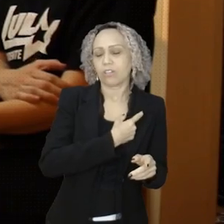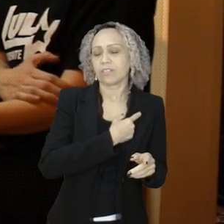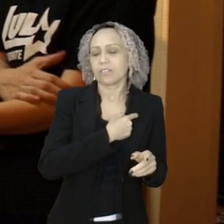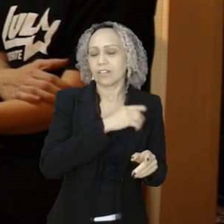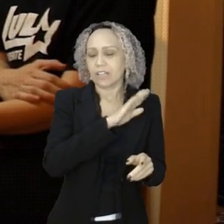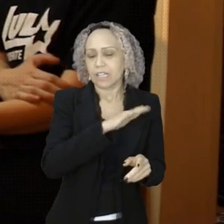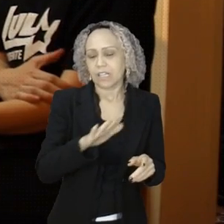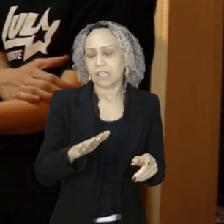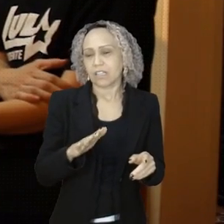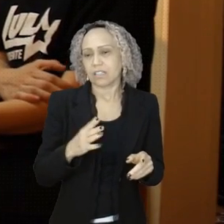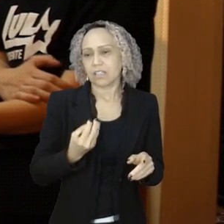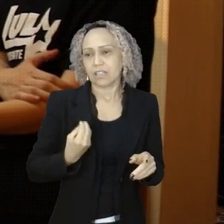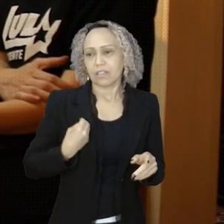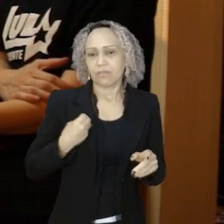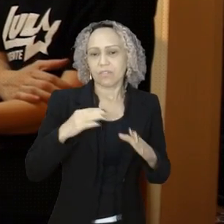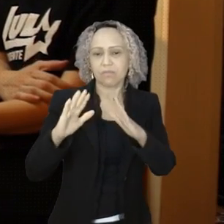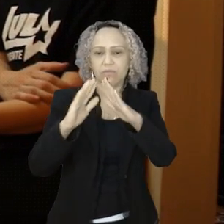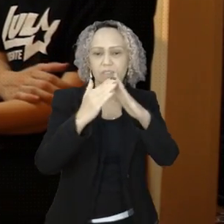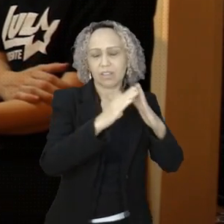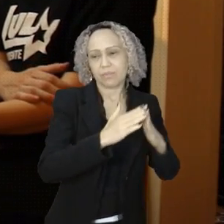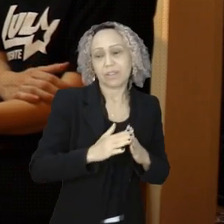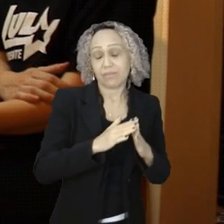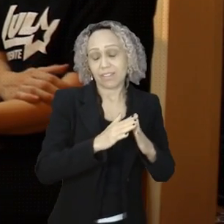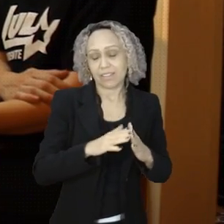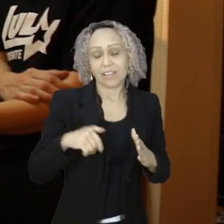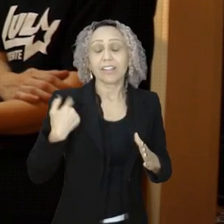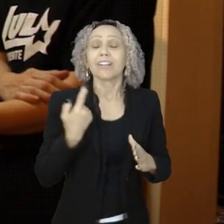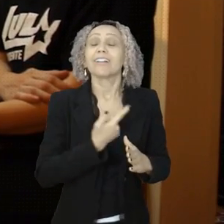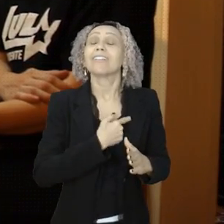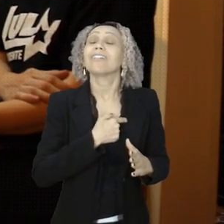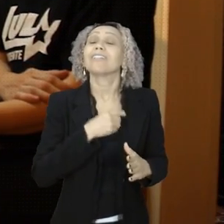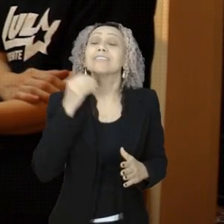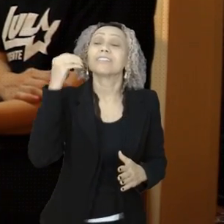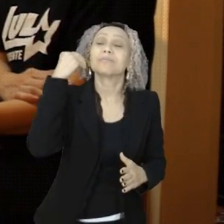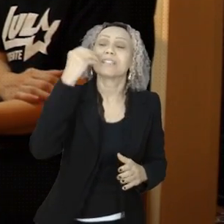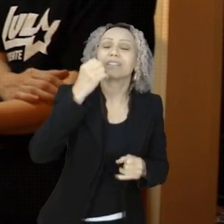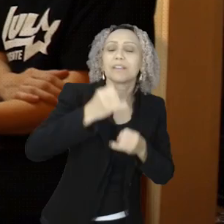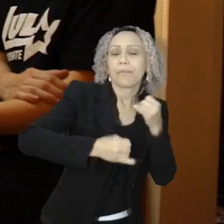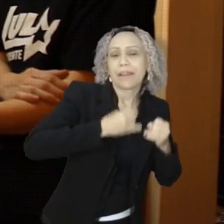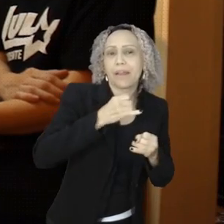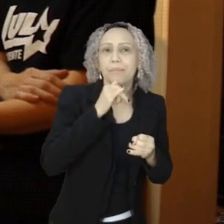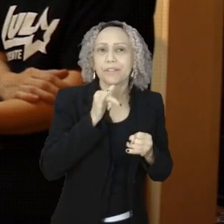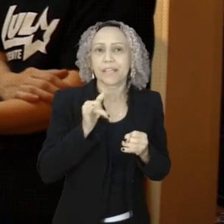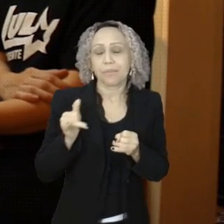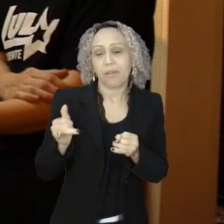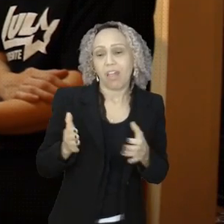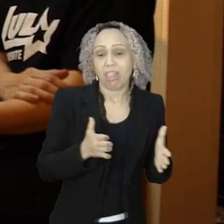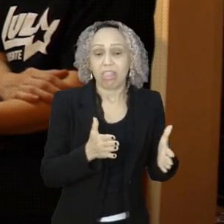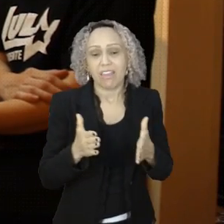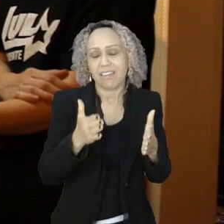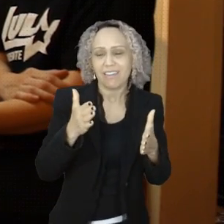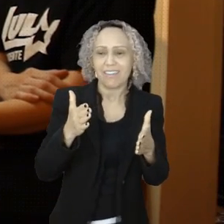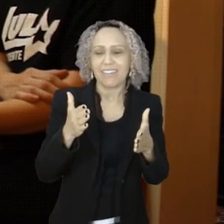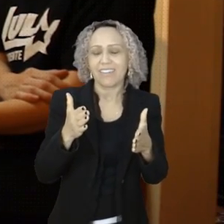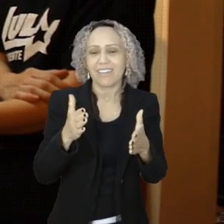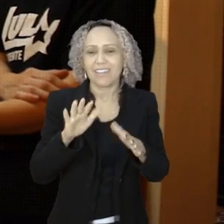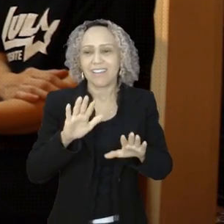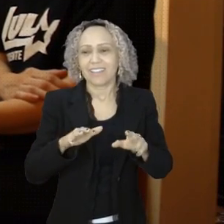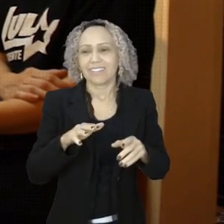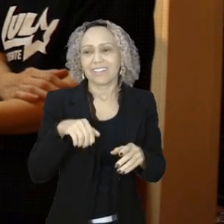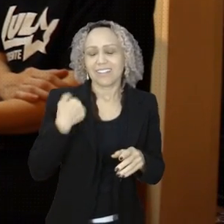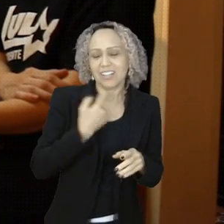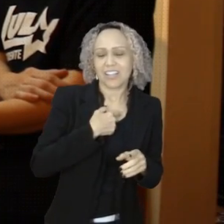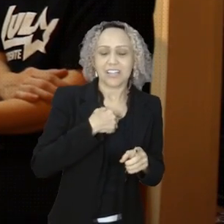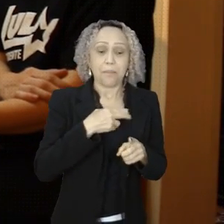rio pelado, ia, né, enfim, atravessar, né, campo, mato, para chegar numa guarda